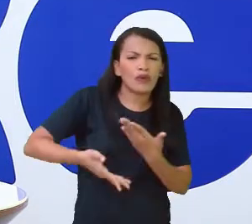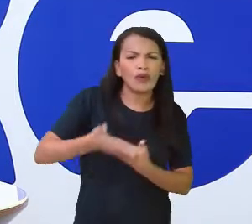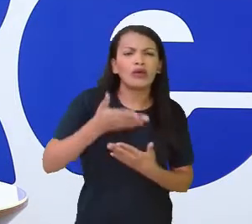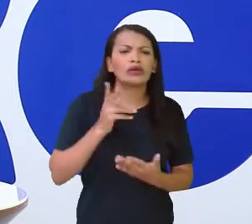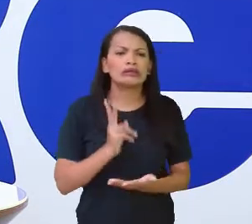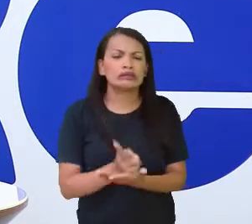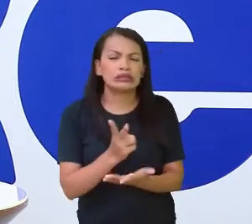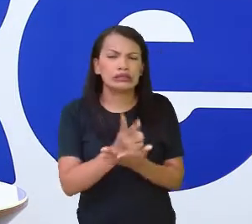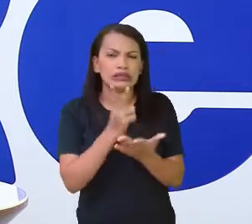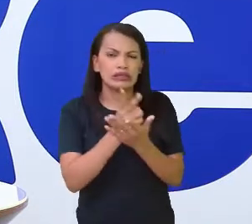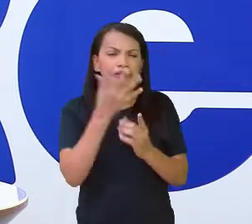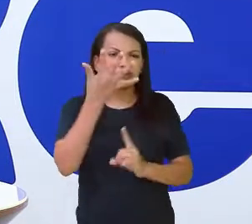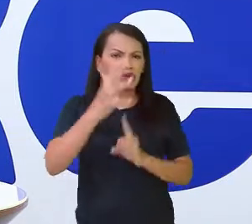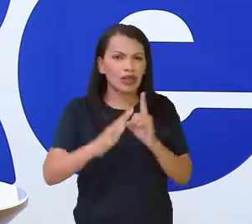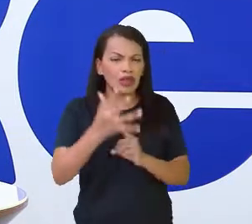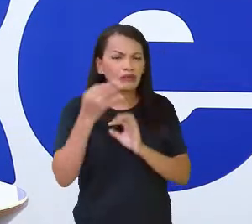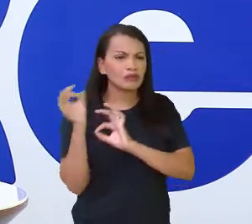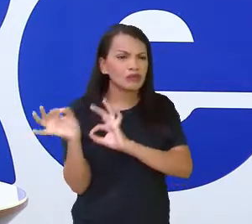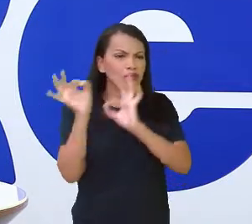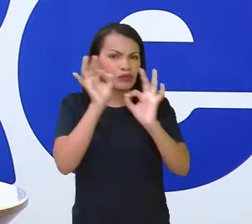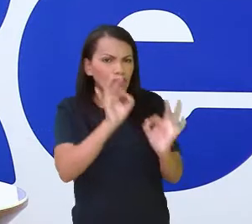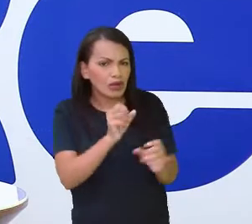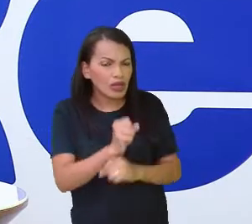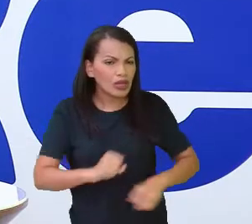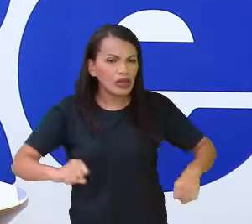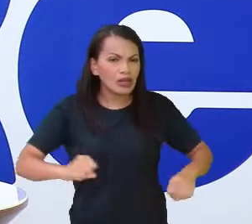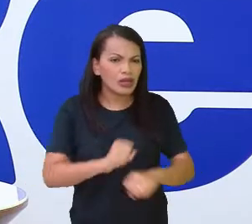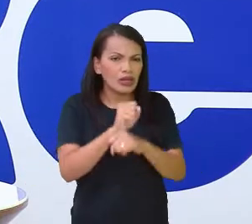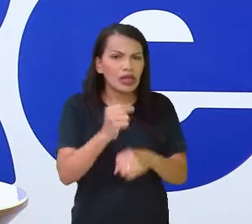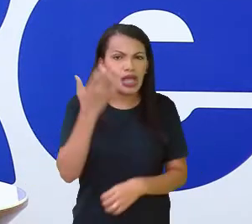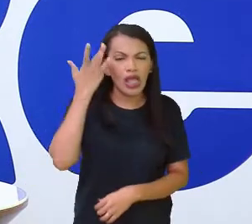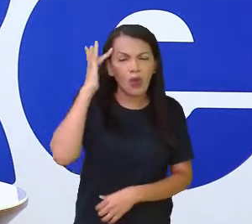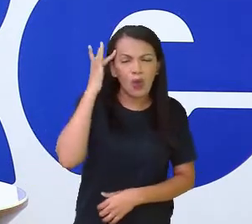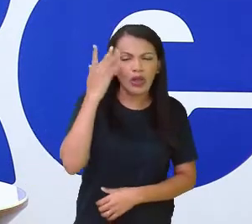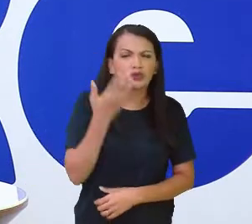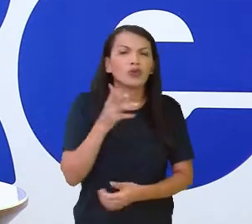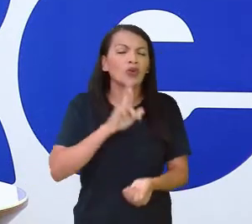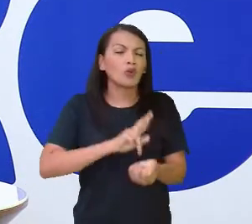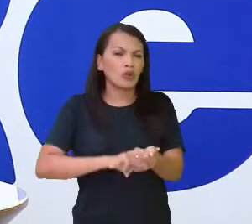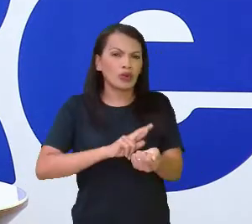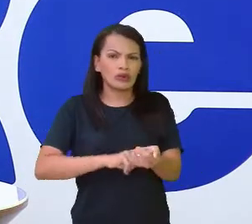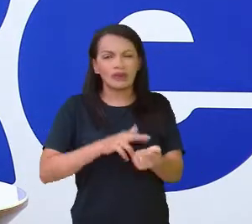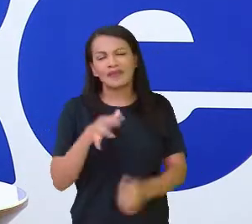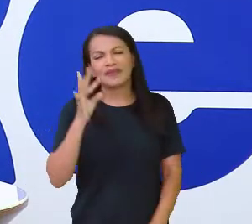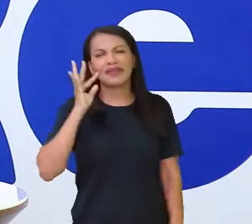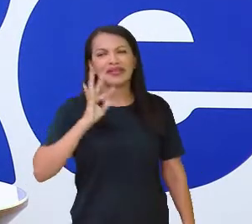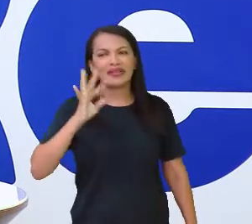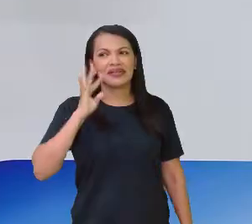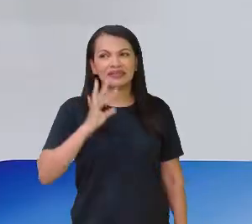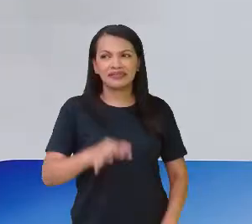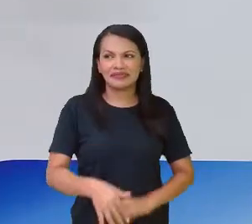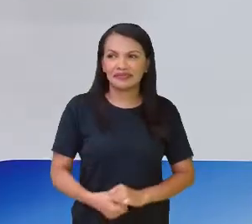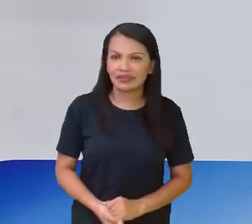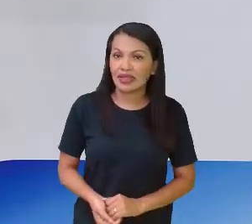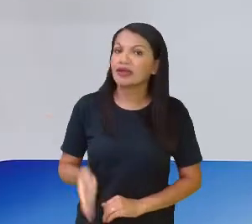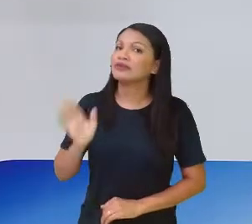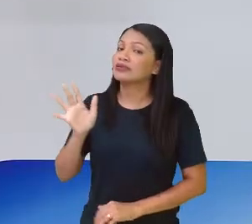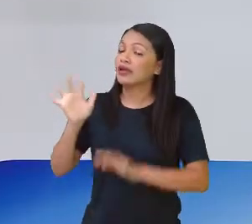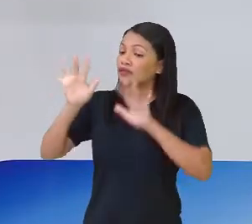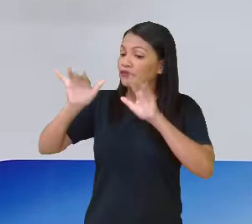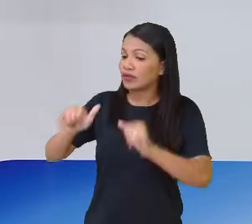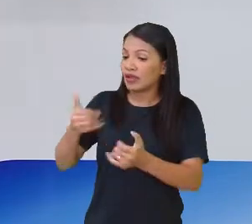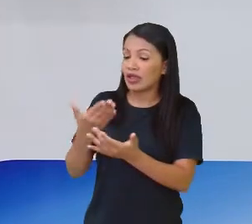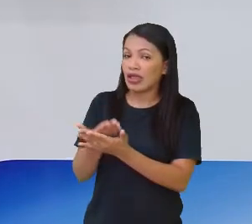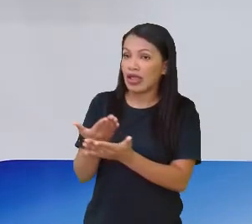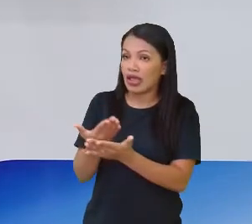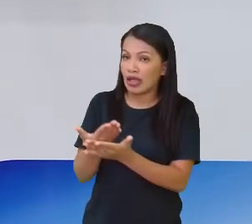faço questão de acompanhar algumas coisas de maracatu, que eu realmente acho um ritmo muito, muito, muito legal. Já estamos encerrando a nossa